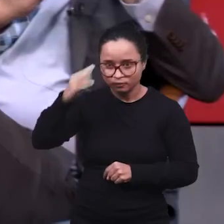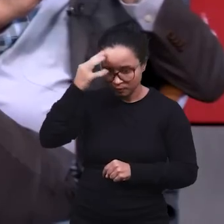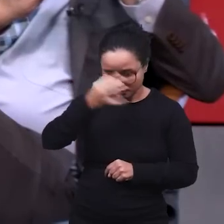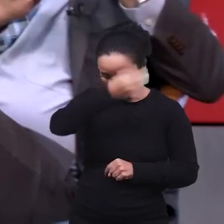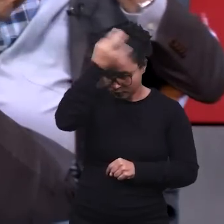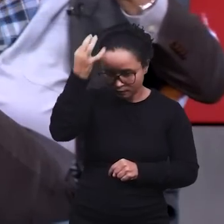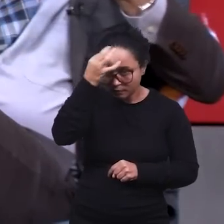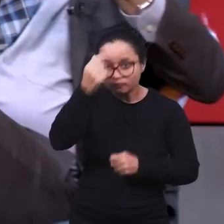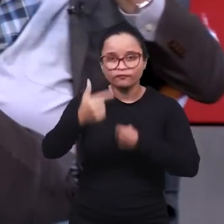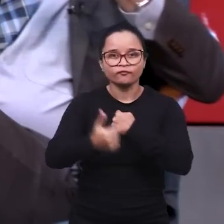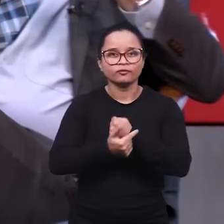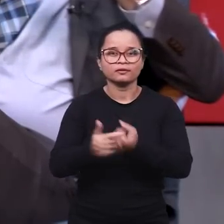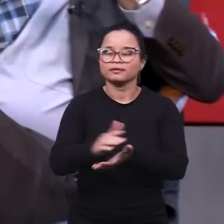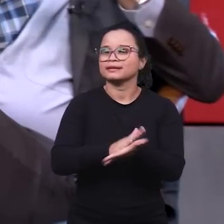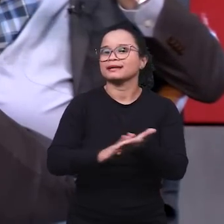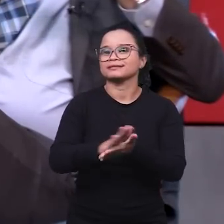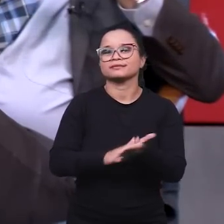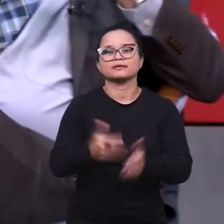não tem ministério.